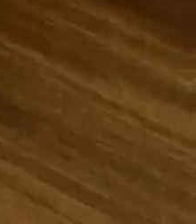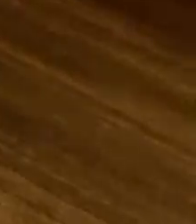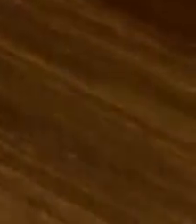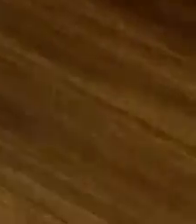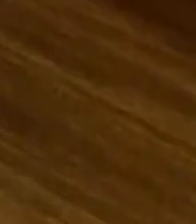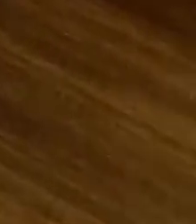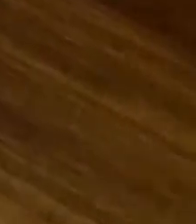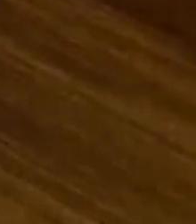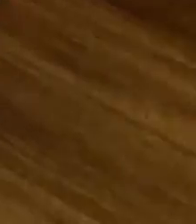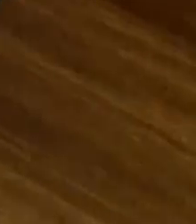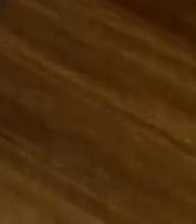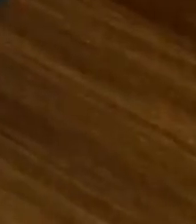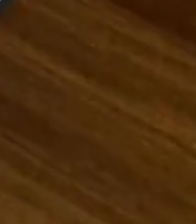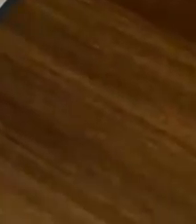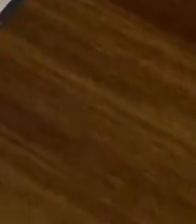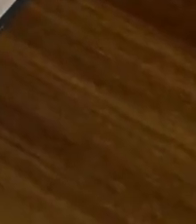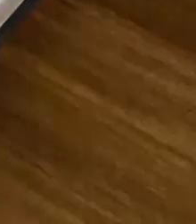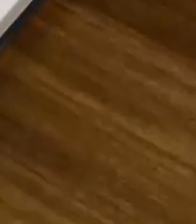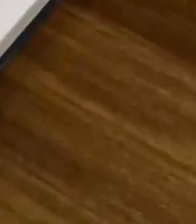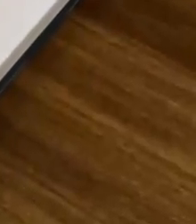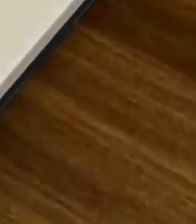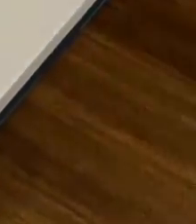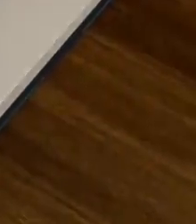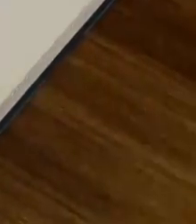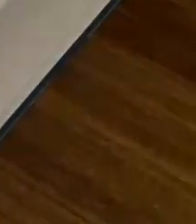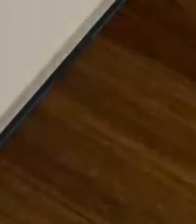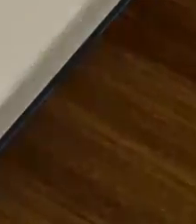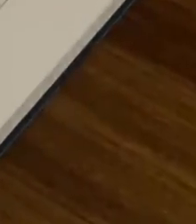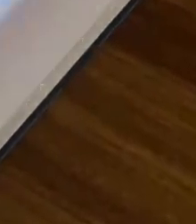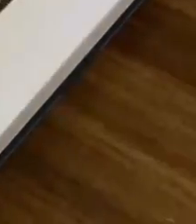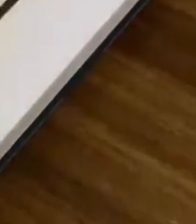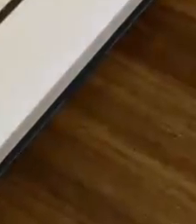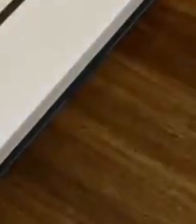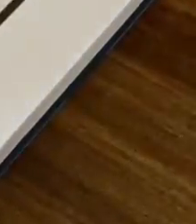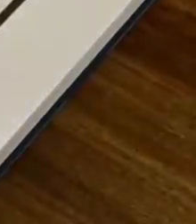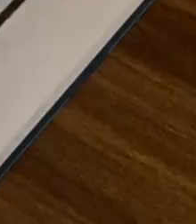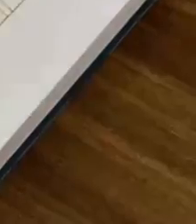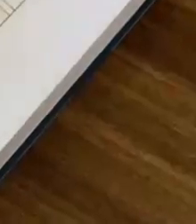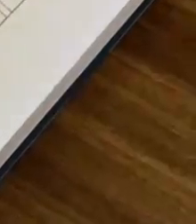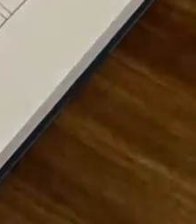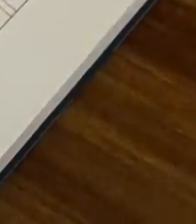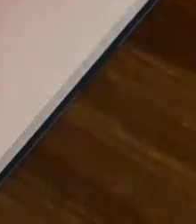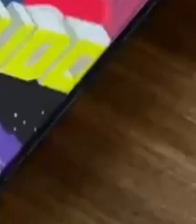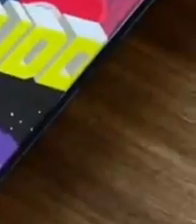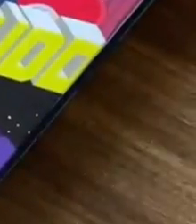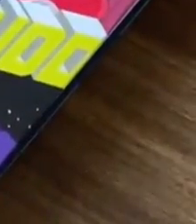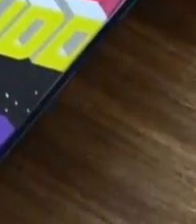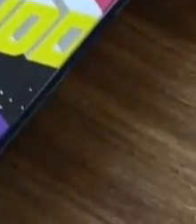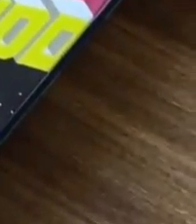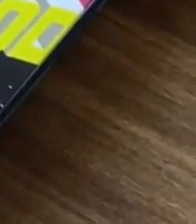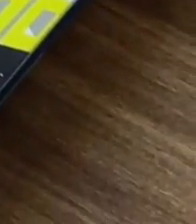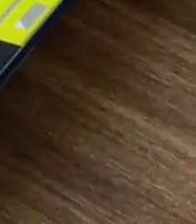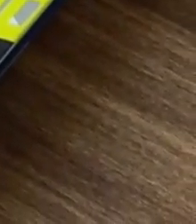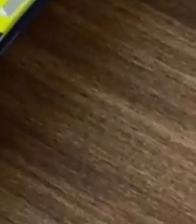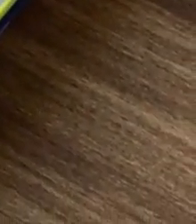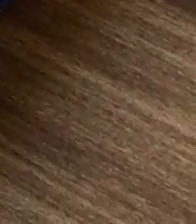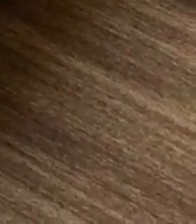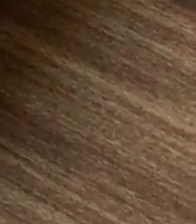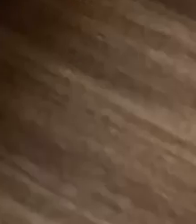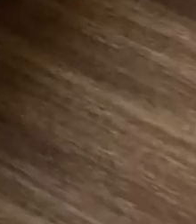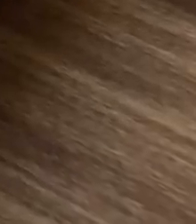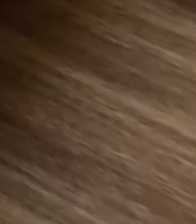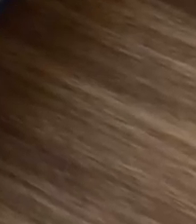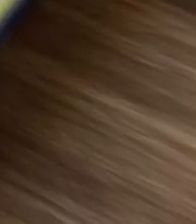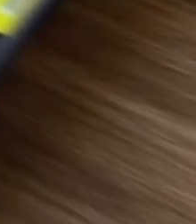filme um tanto quanto grotesco estranho ele vai descobrindo uma seita de uns malucos ele vai descobrindo